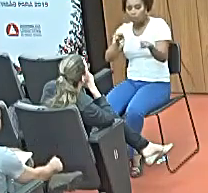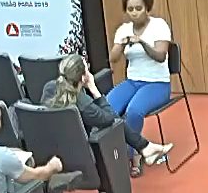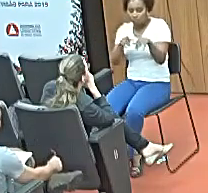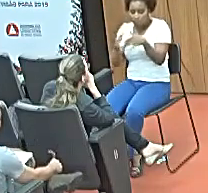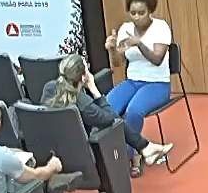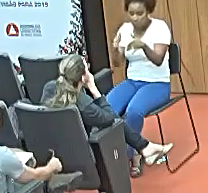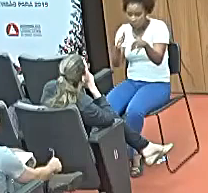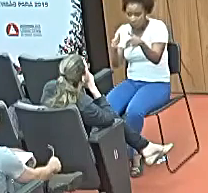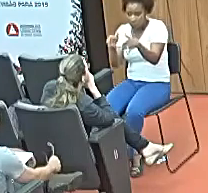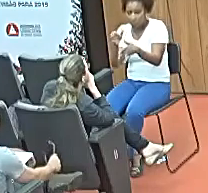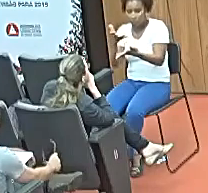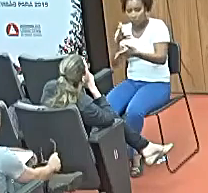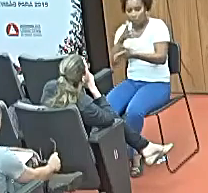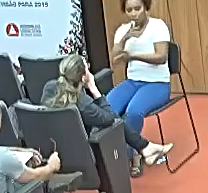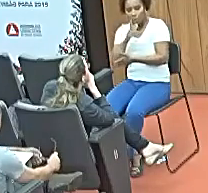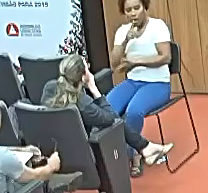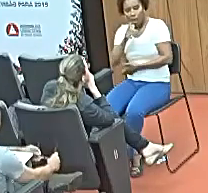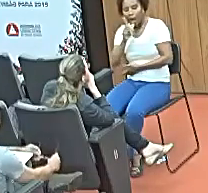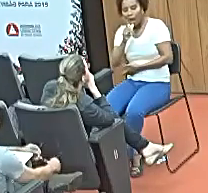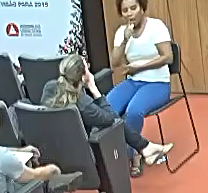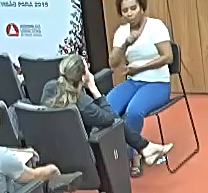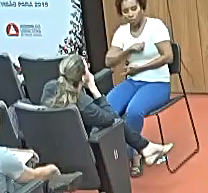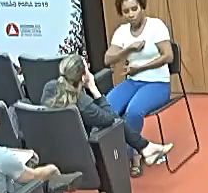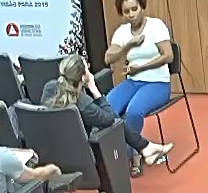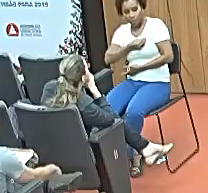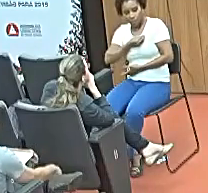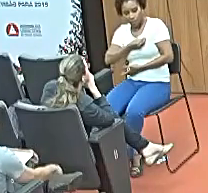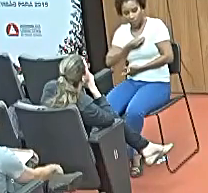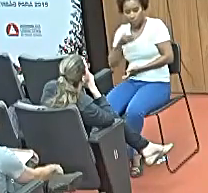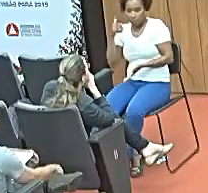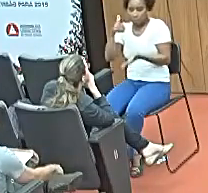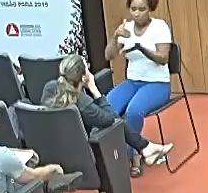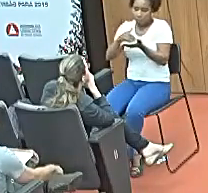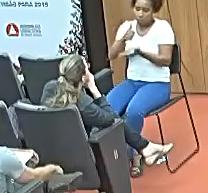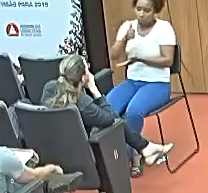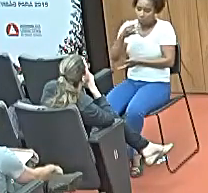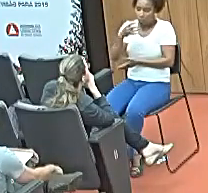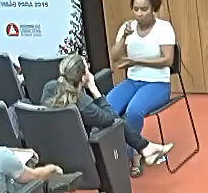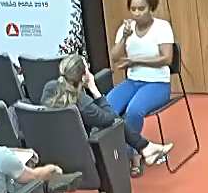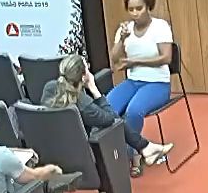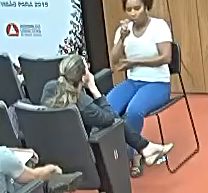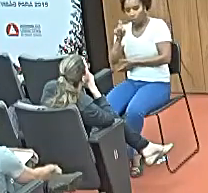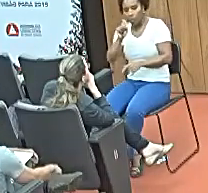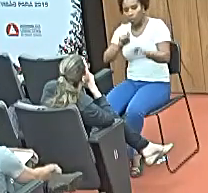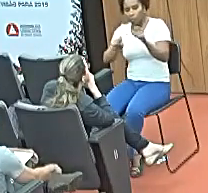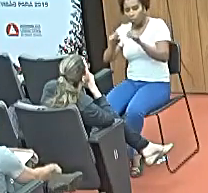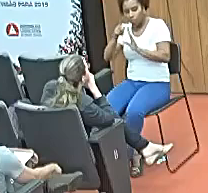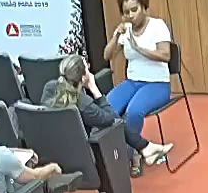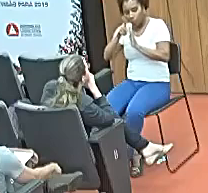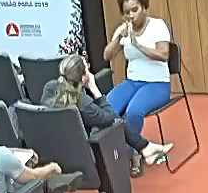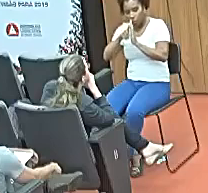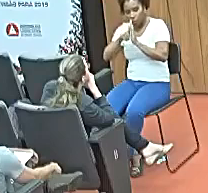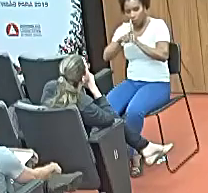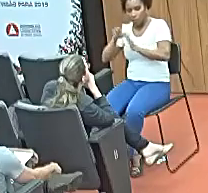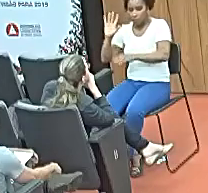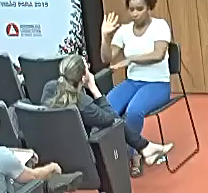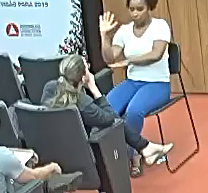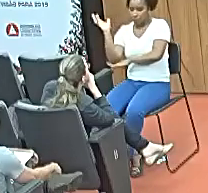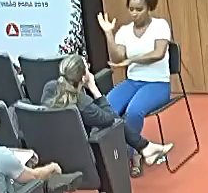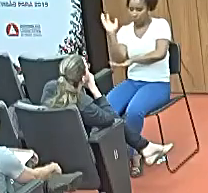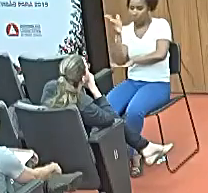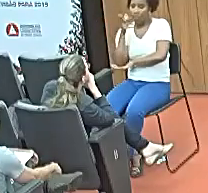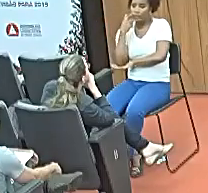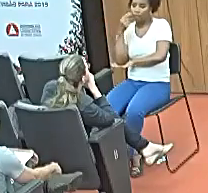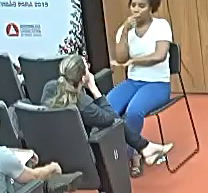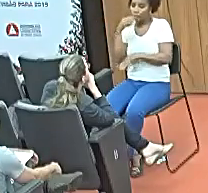programa 191 melhoria da qualidade ambiental e as principais intervenções sugeridas pelo grupo foram